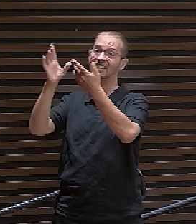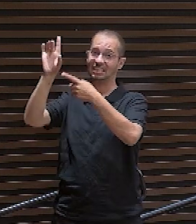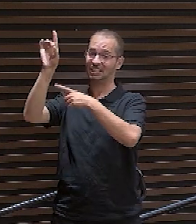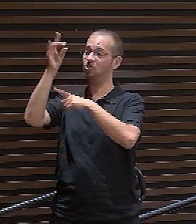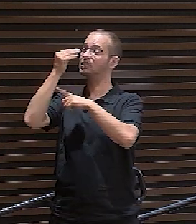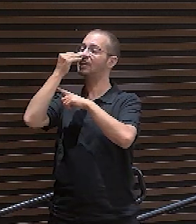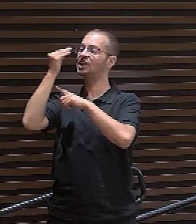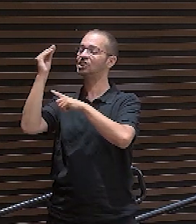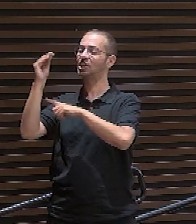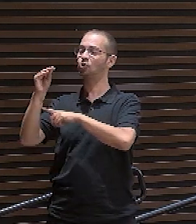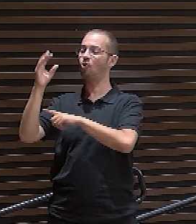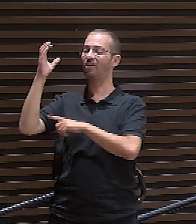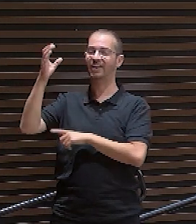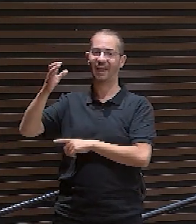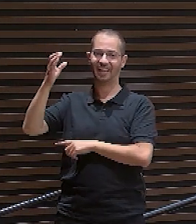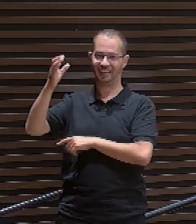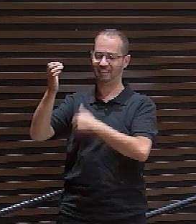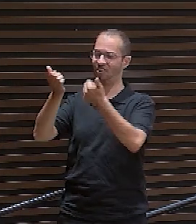oferta.